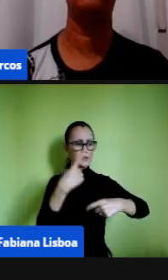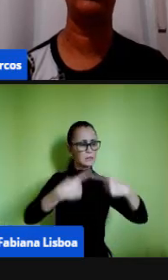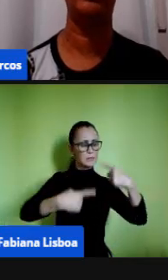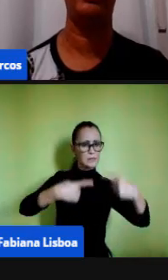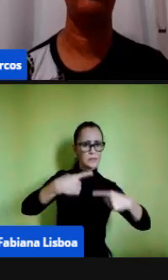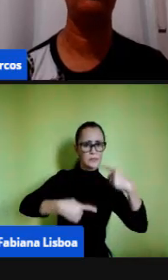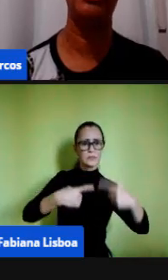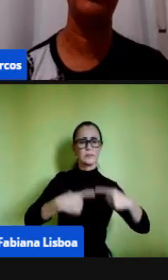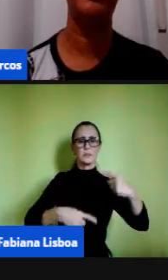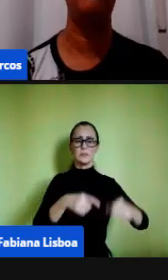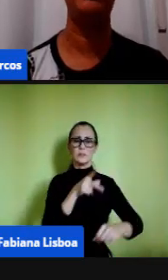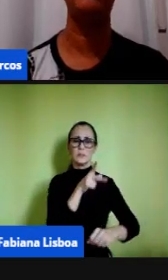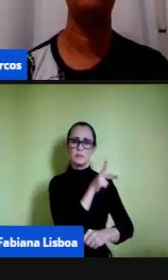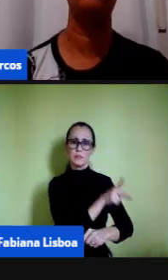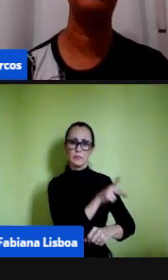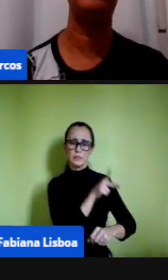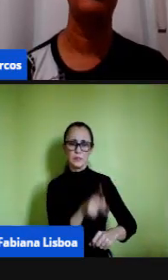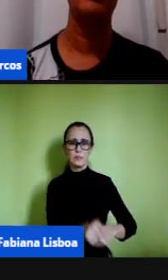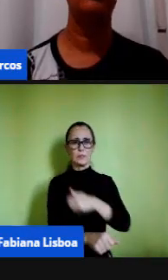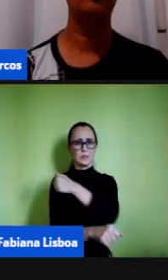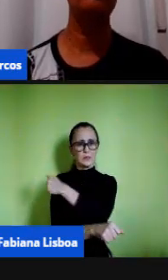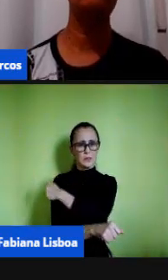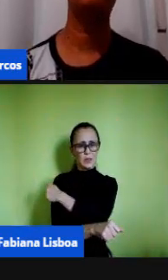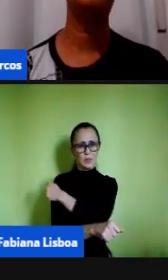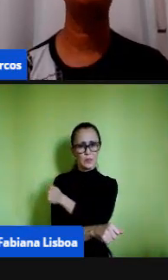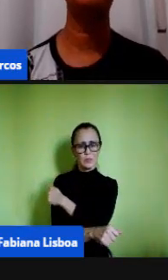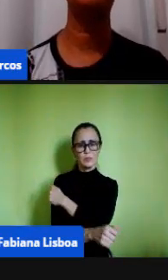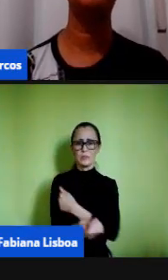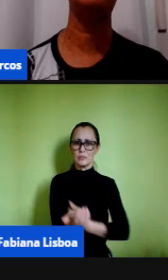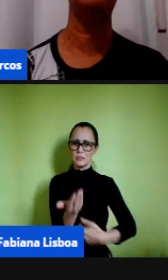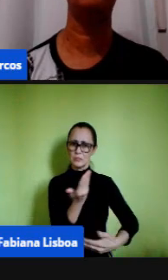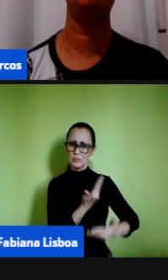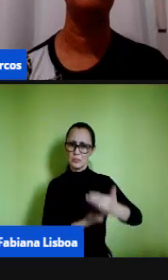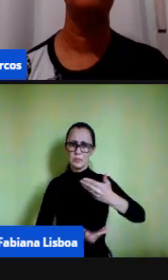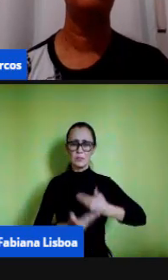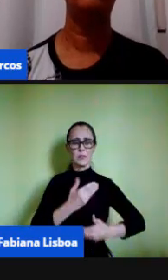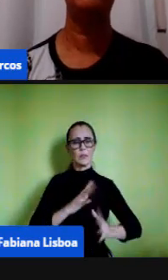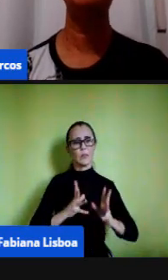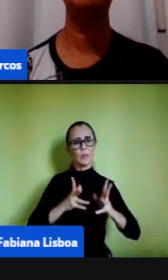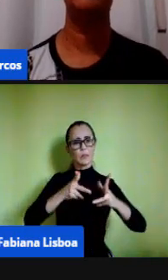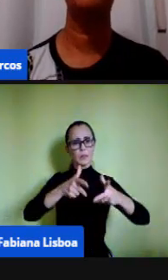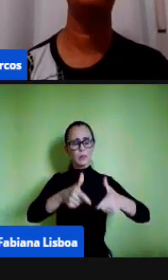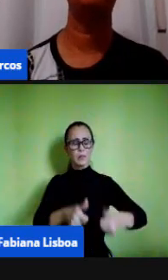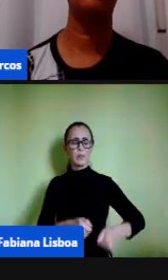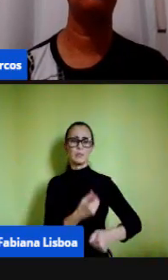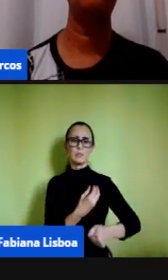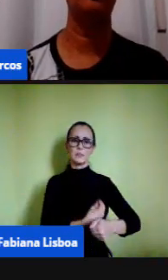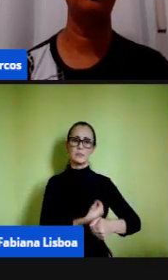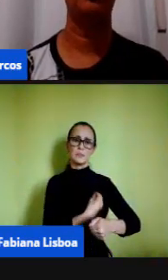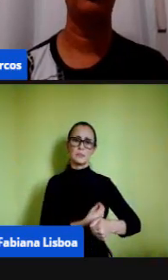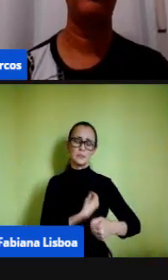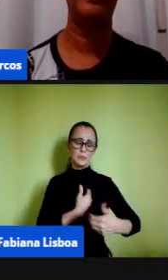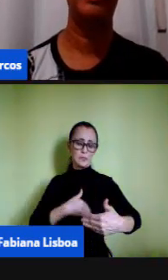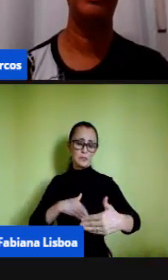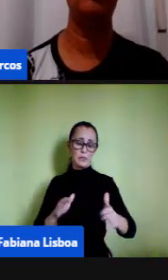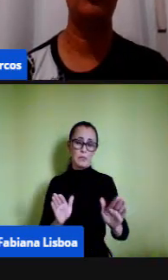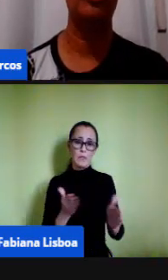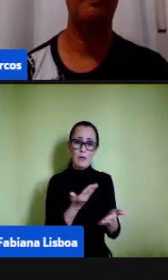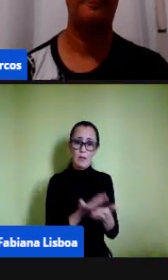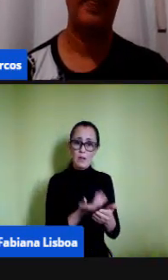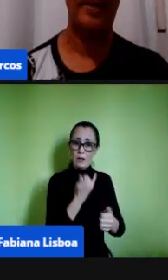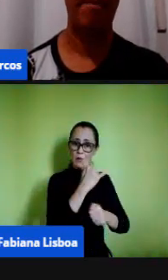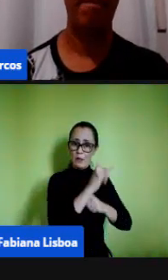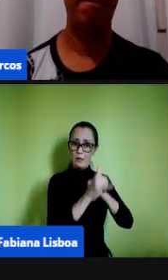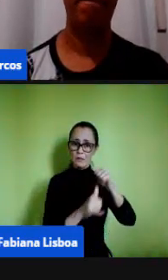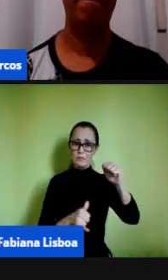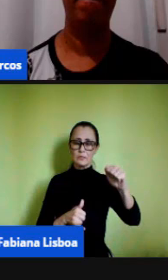professores, estudantes, mediadores, todos os participantes que estão na sala virtual do Moodle.